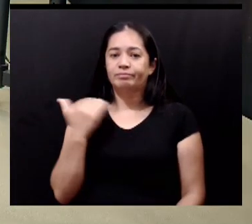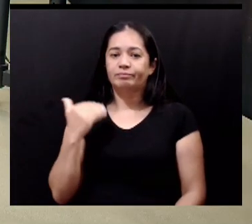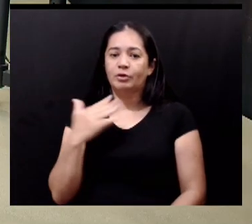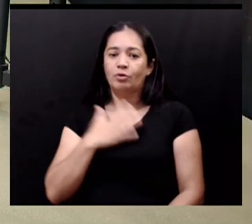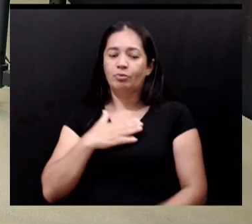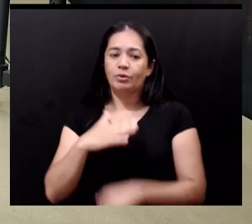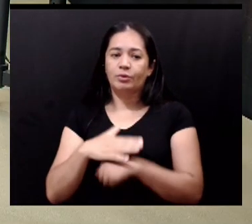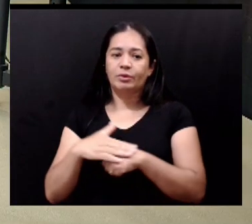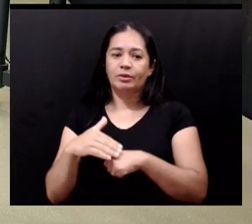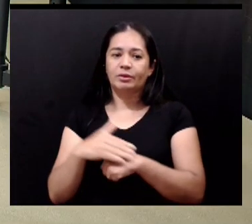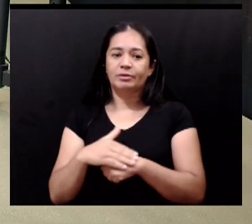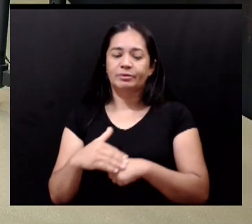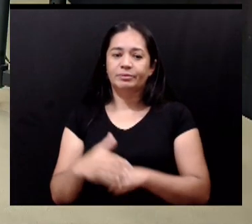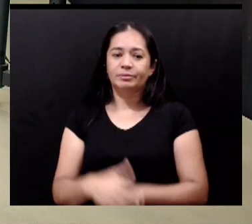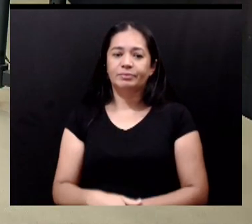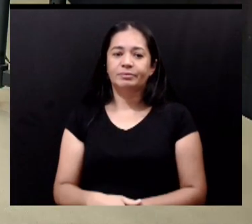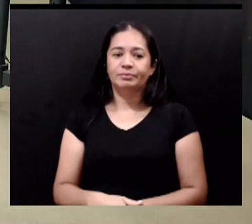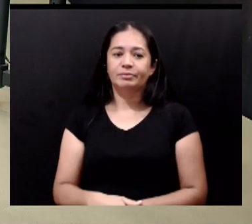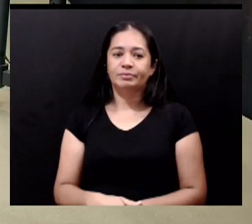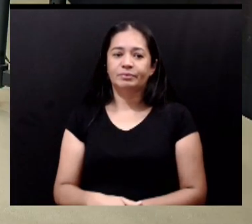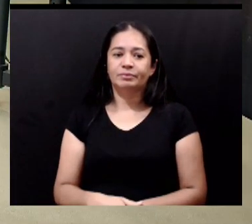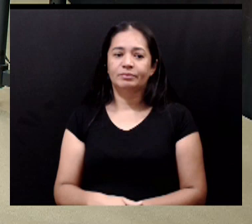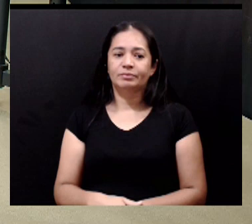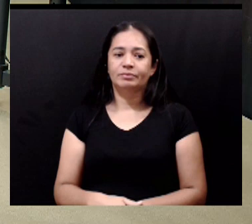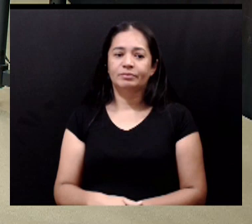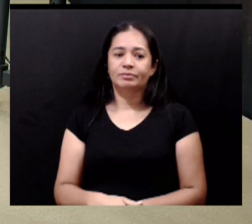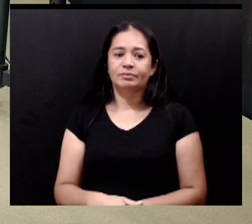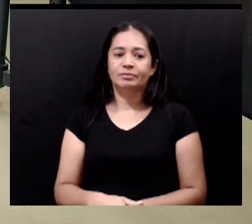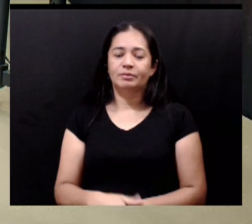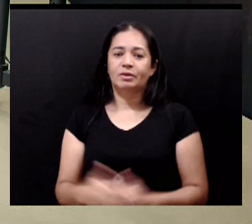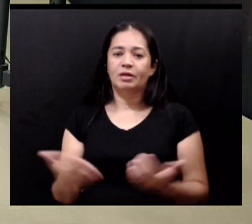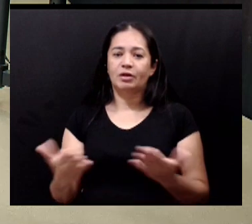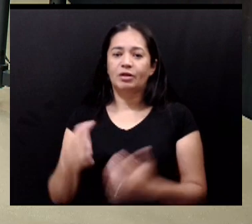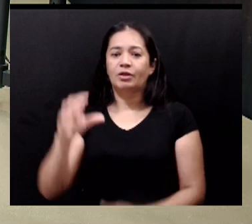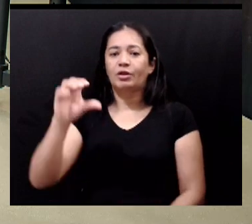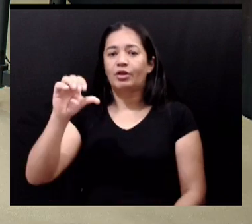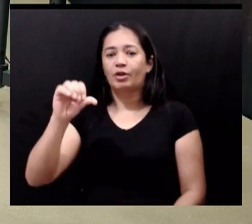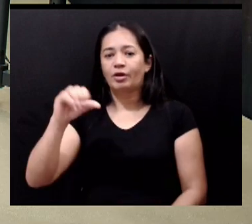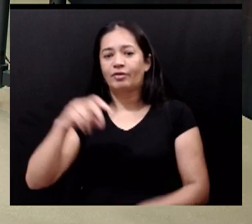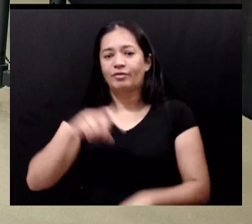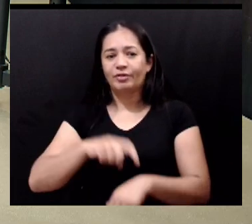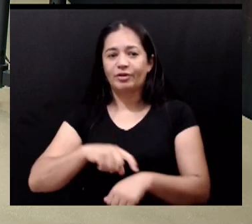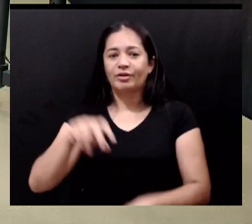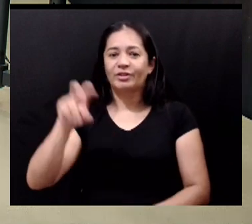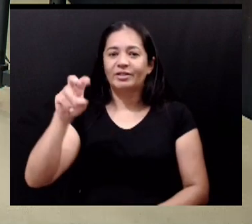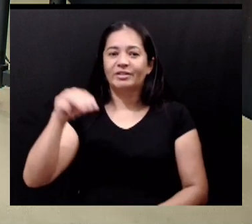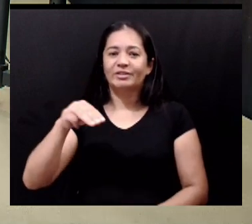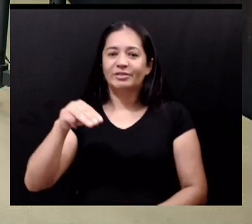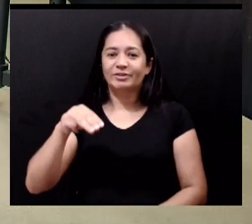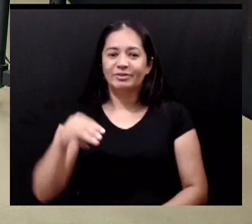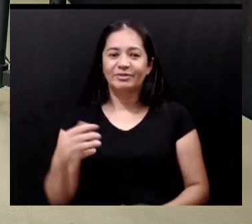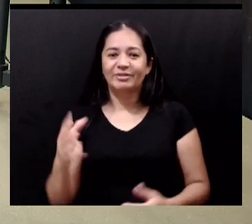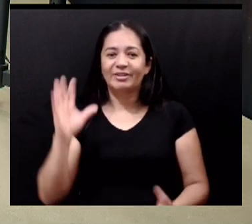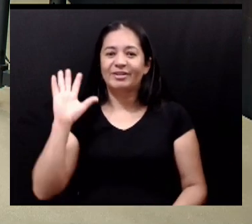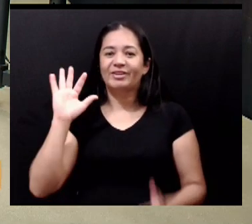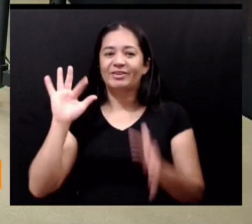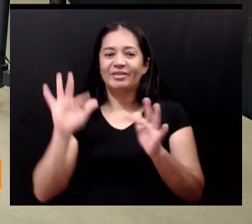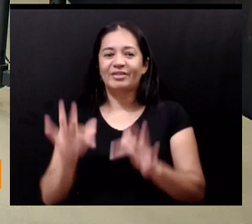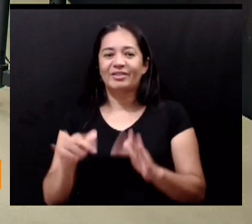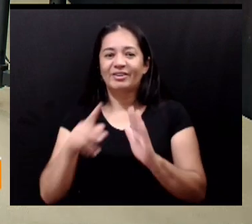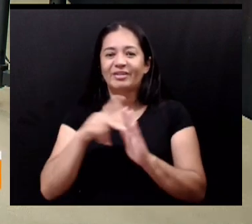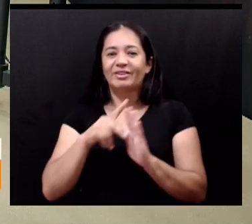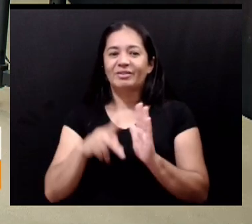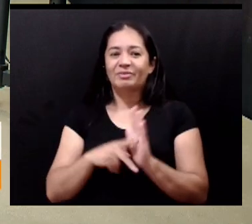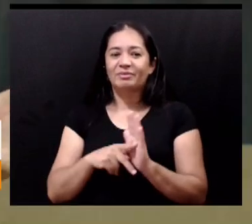Muito bem. Pois é, gente, 9h05, eu encerro o programa desse jeito. Mas é